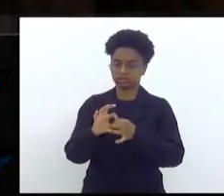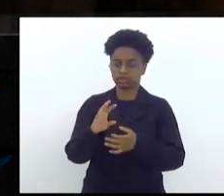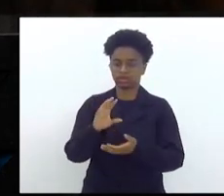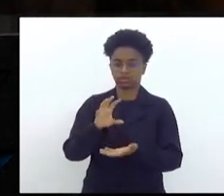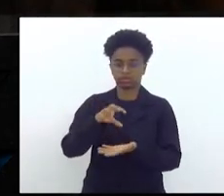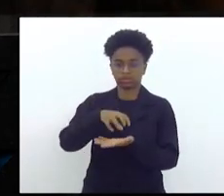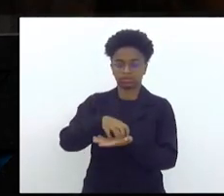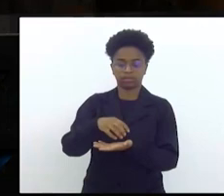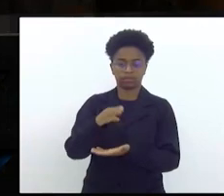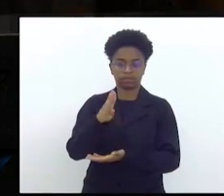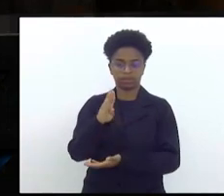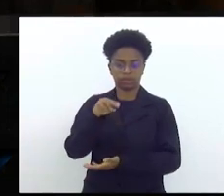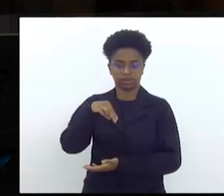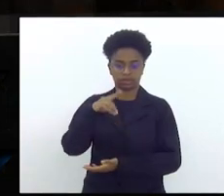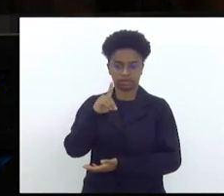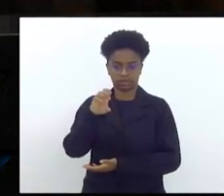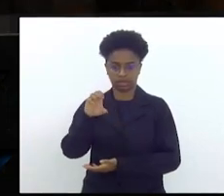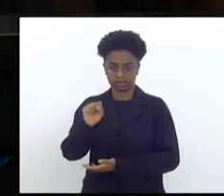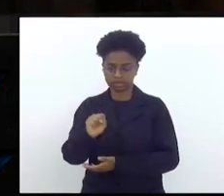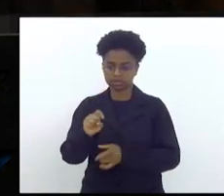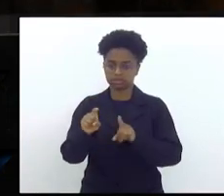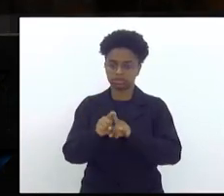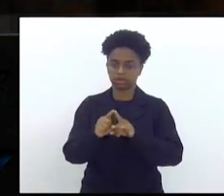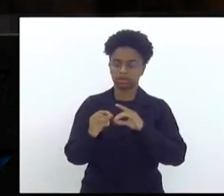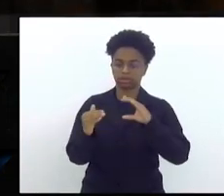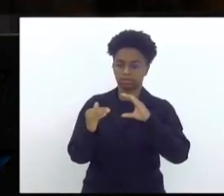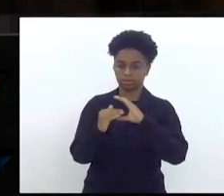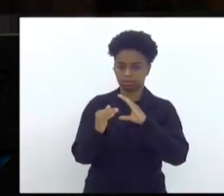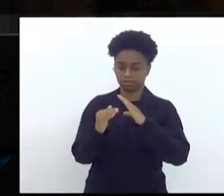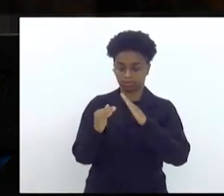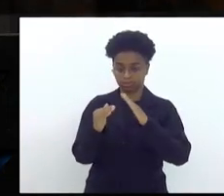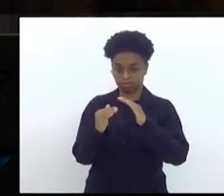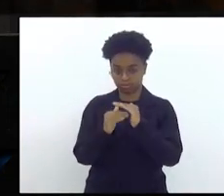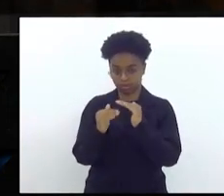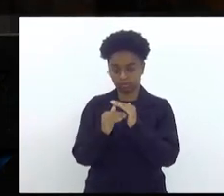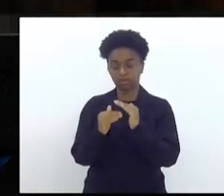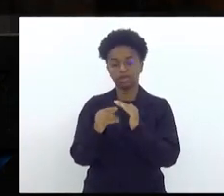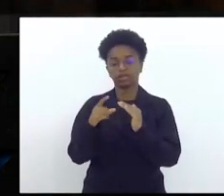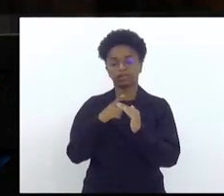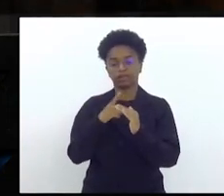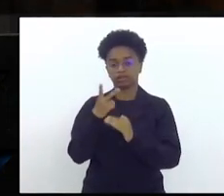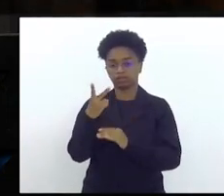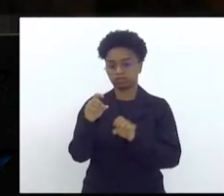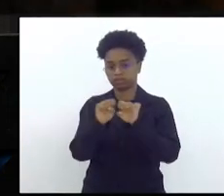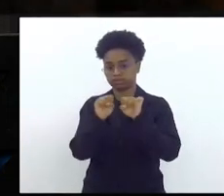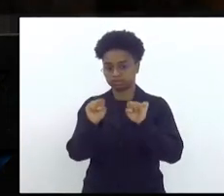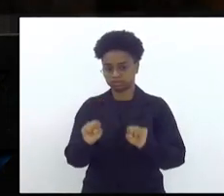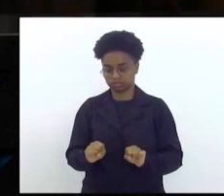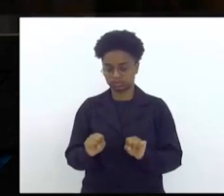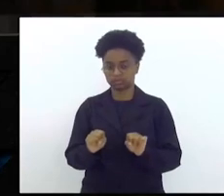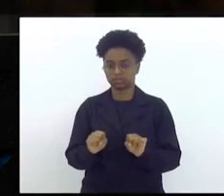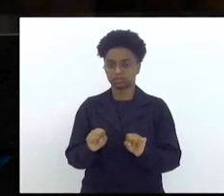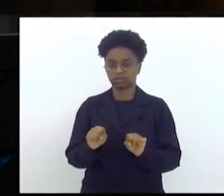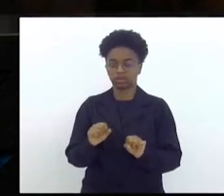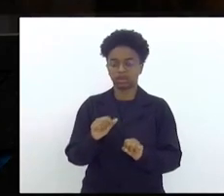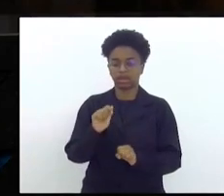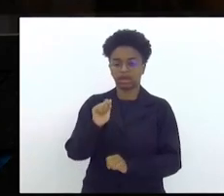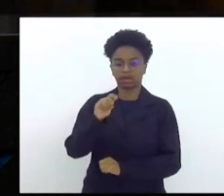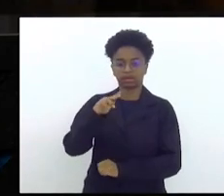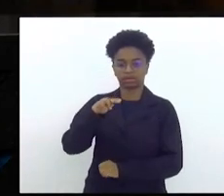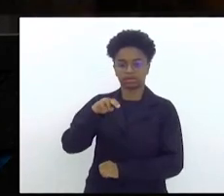o Banco do Brasil para esses dois sistemas do anel rodoviário de Campo Grande